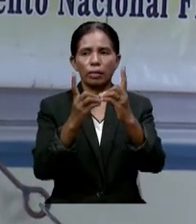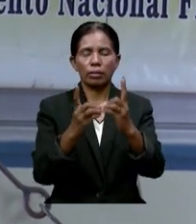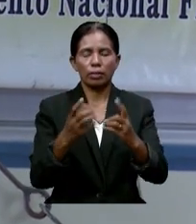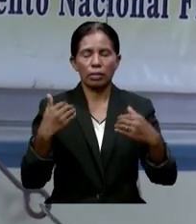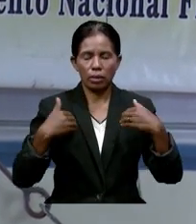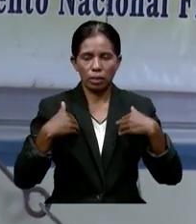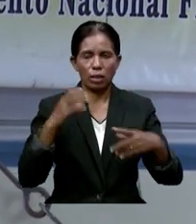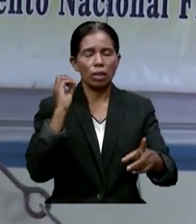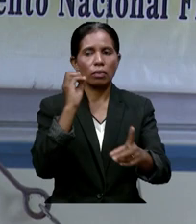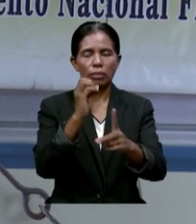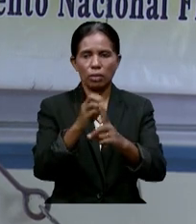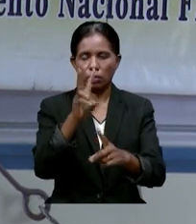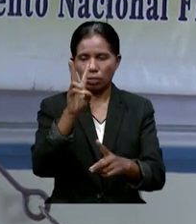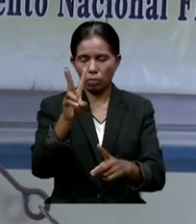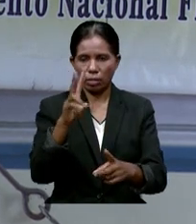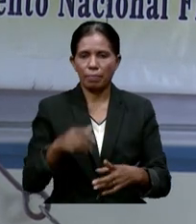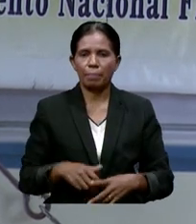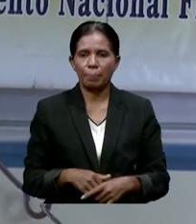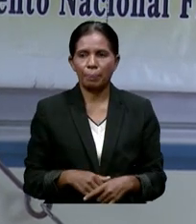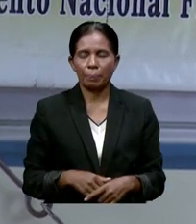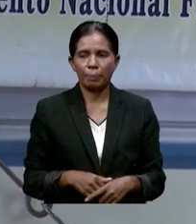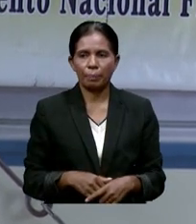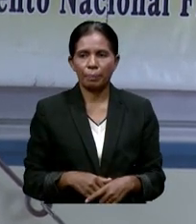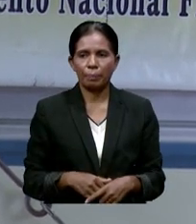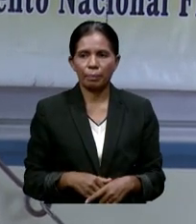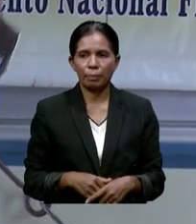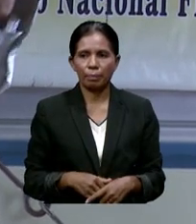opção rua, nem a minha proponha vá.